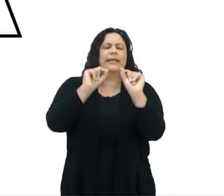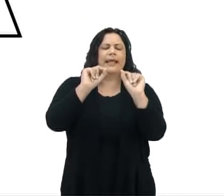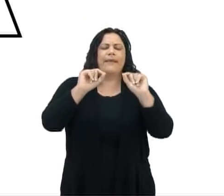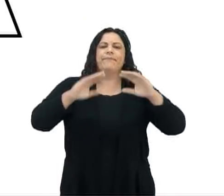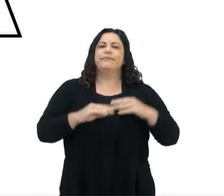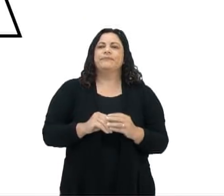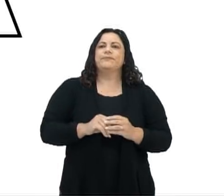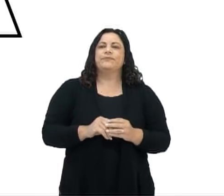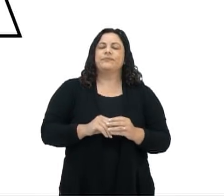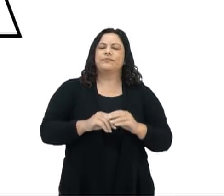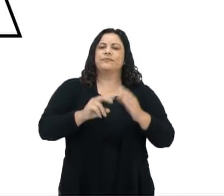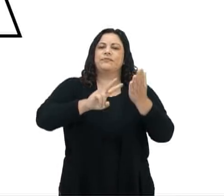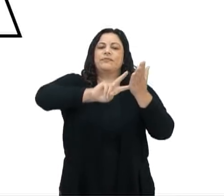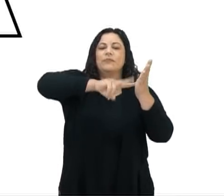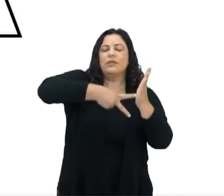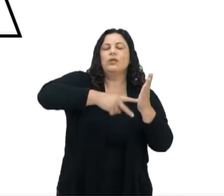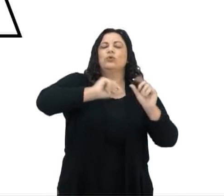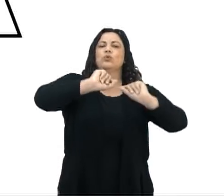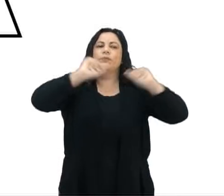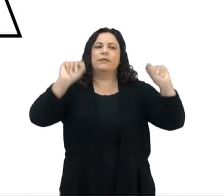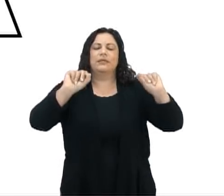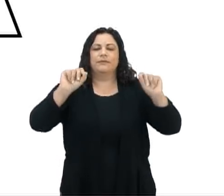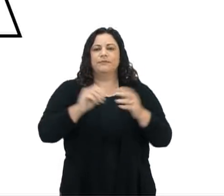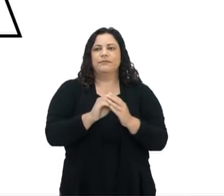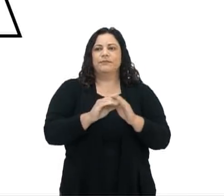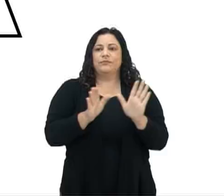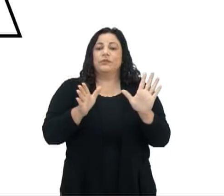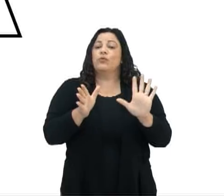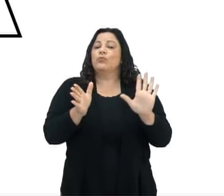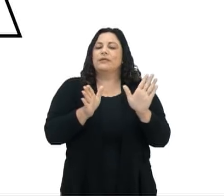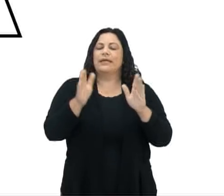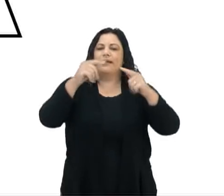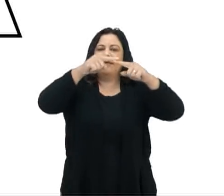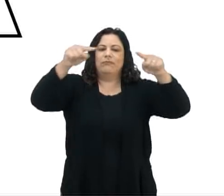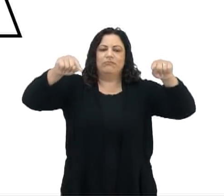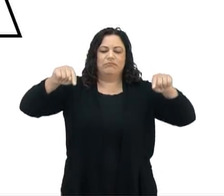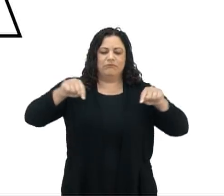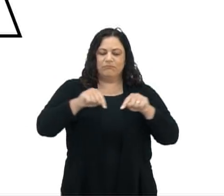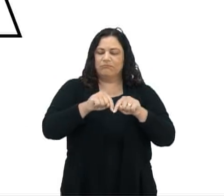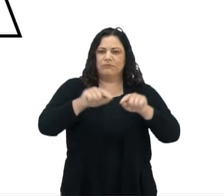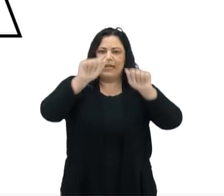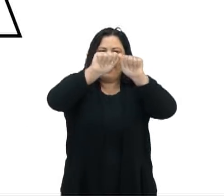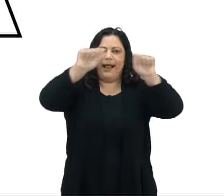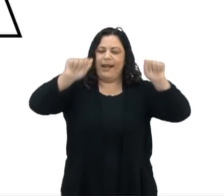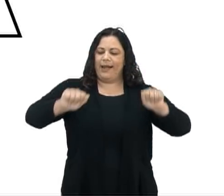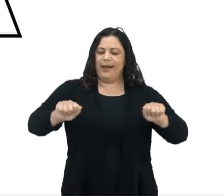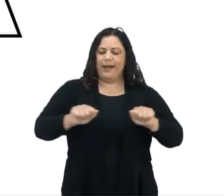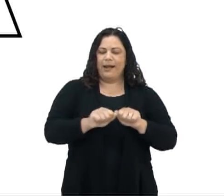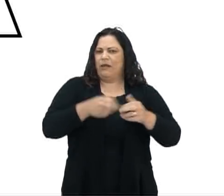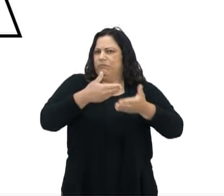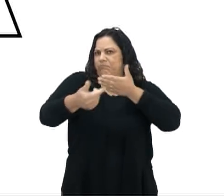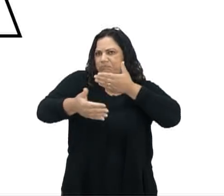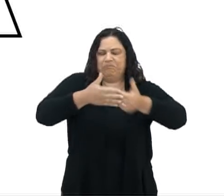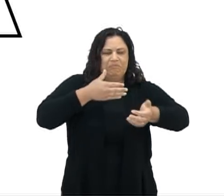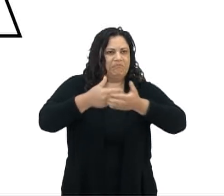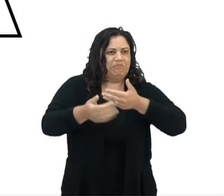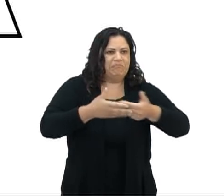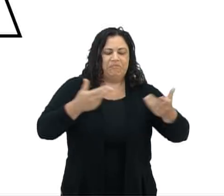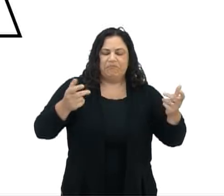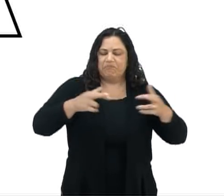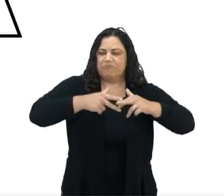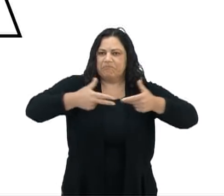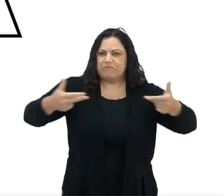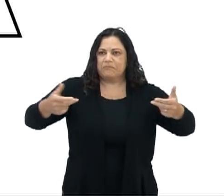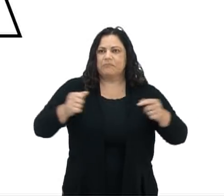geometria, polígono é chamado de figura fechada com lados, certo? Qualquer figura fechada com lados é chamada de polígono.